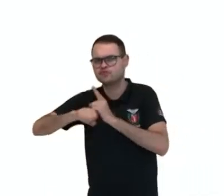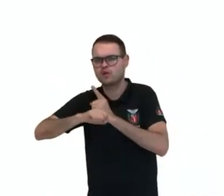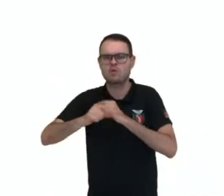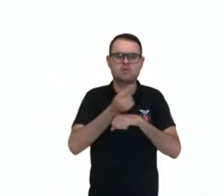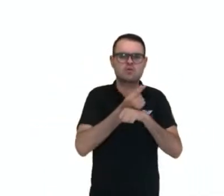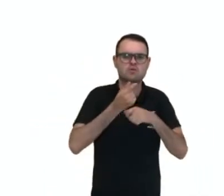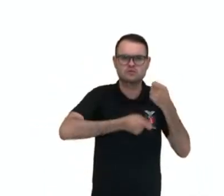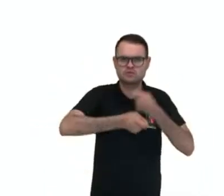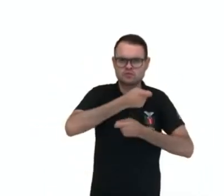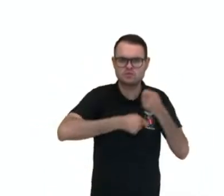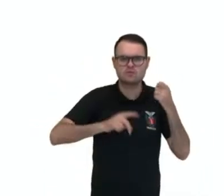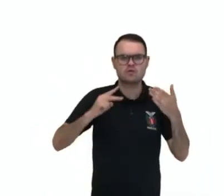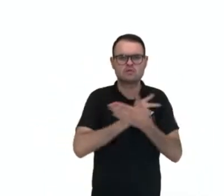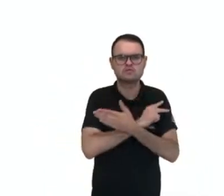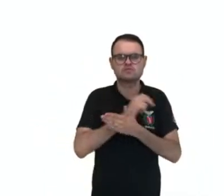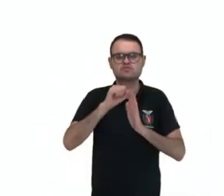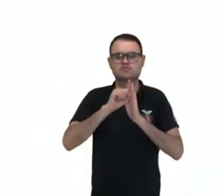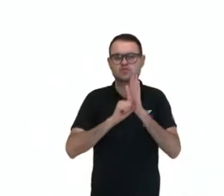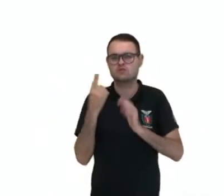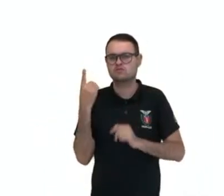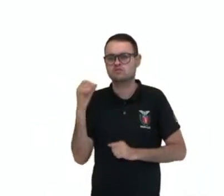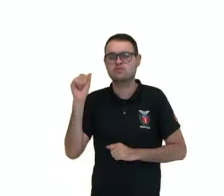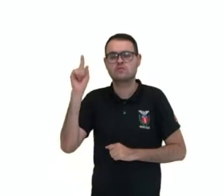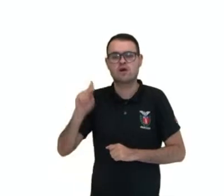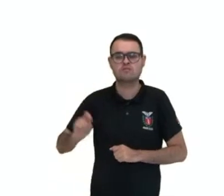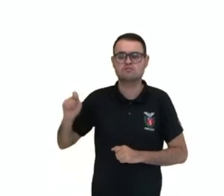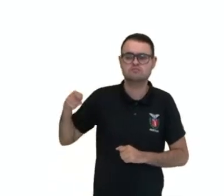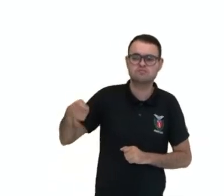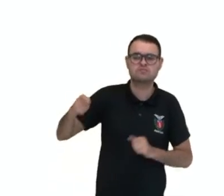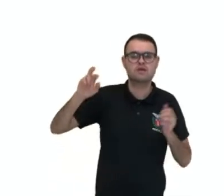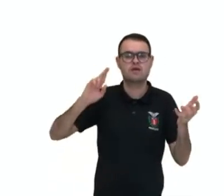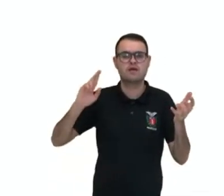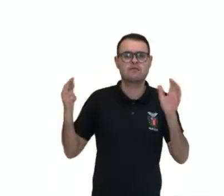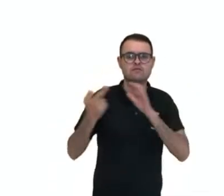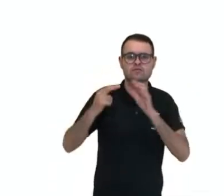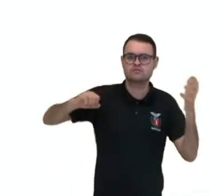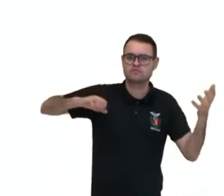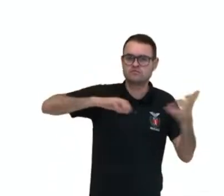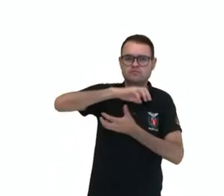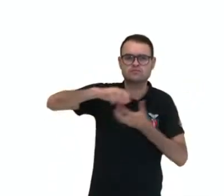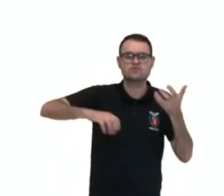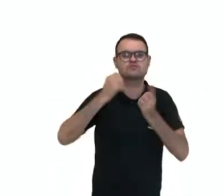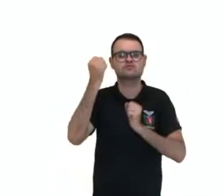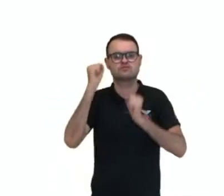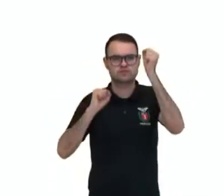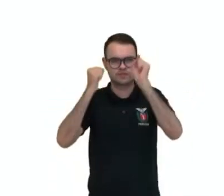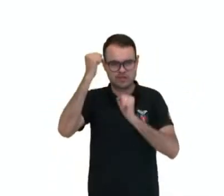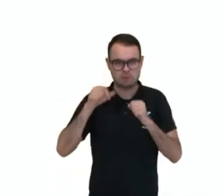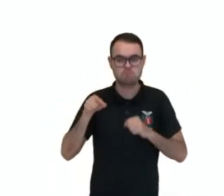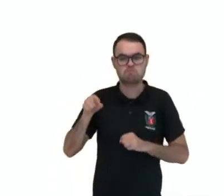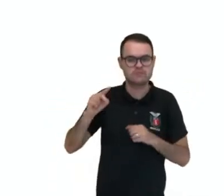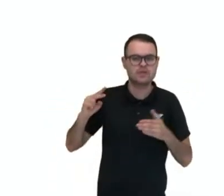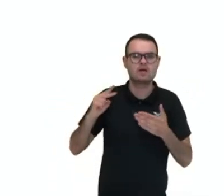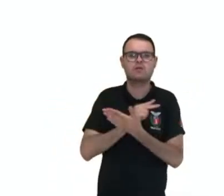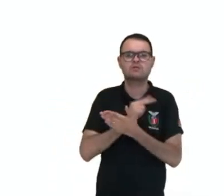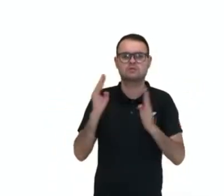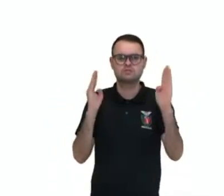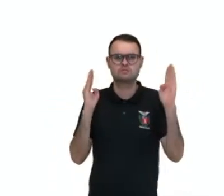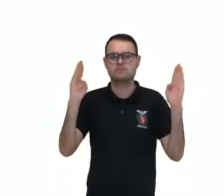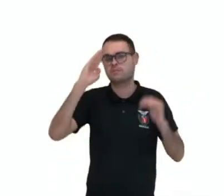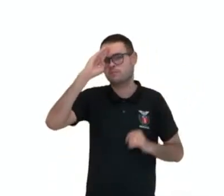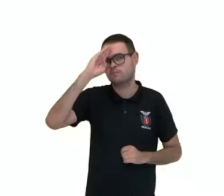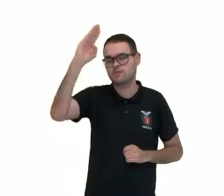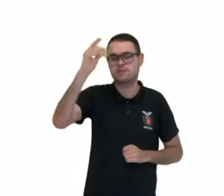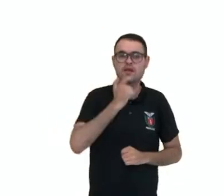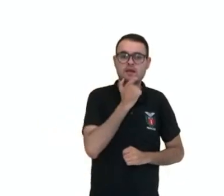ocorrido na Inglaterra no século XVIII é chamado de Revolução Industrial. A Revolução Industrial ocorreu inicialmente na Inglaterra